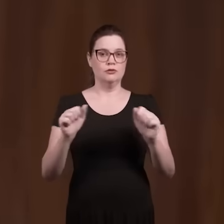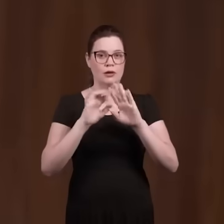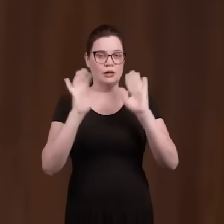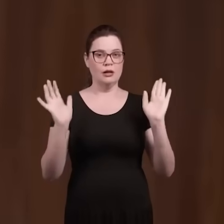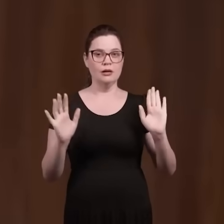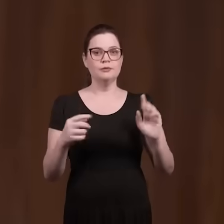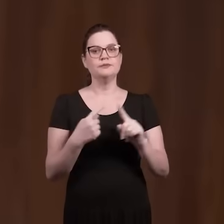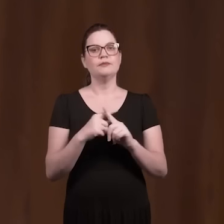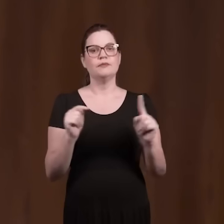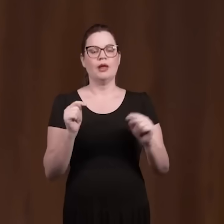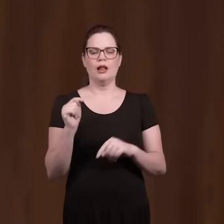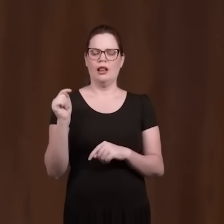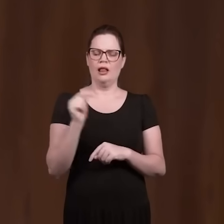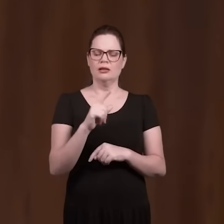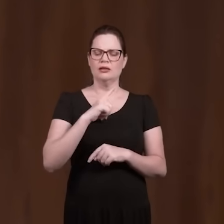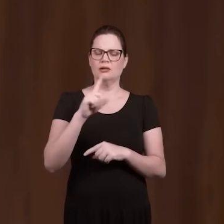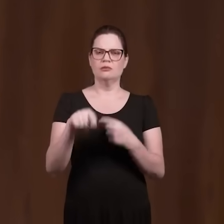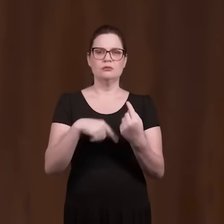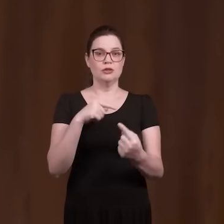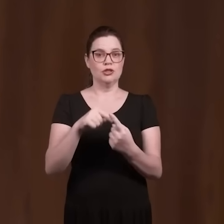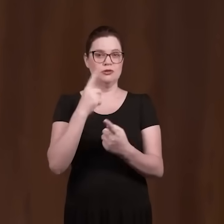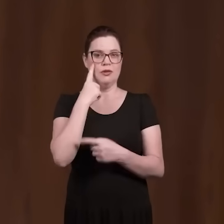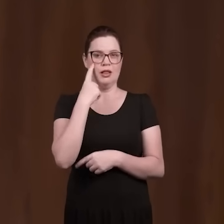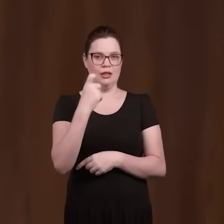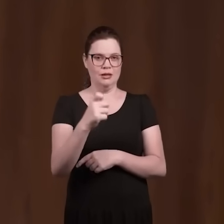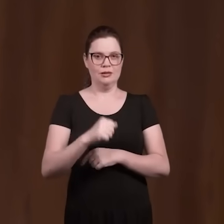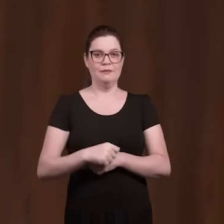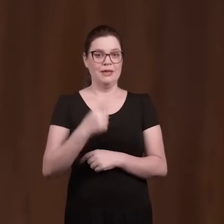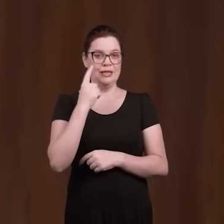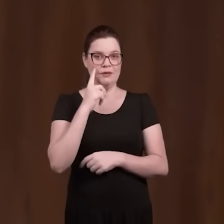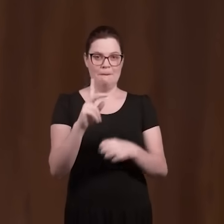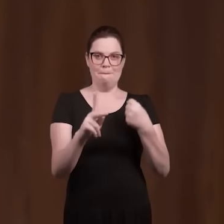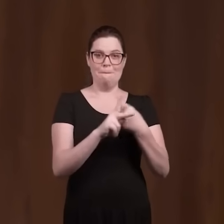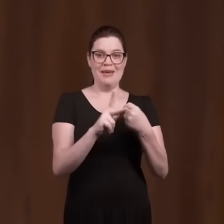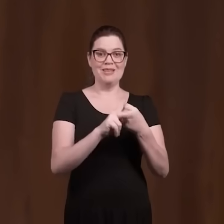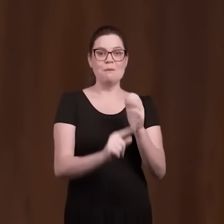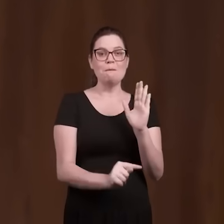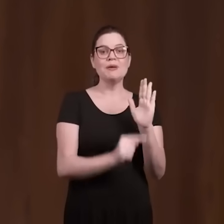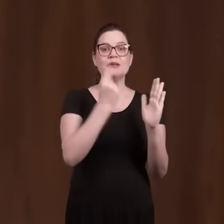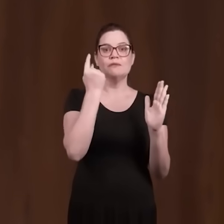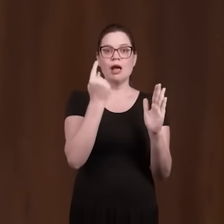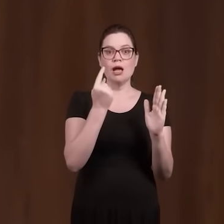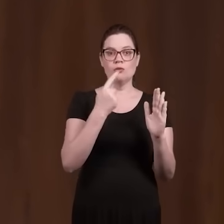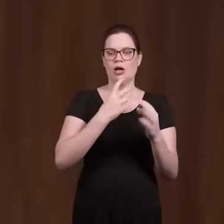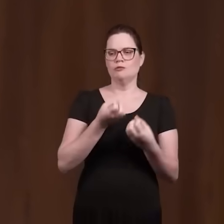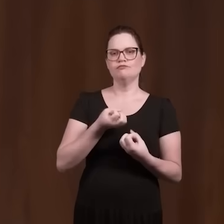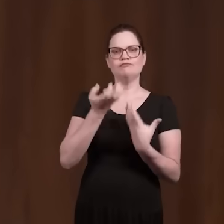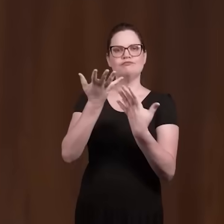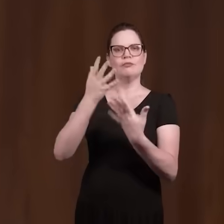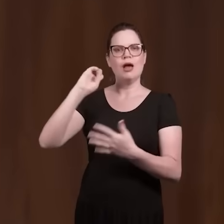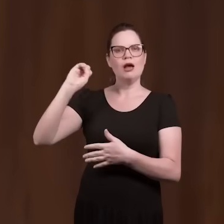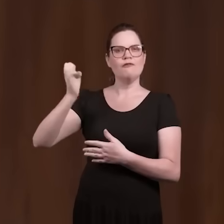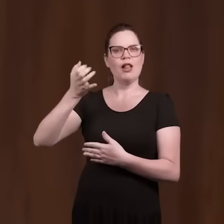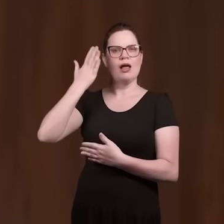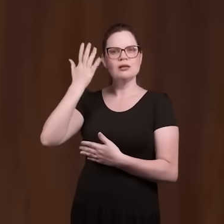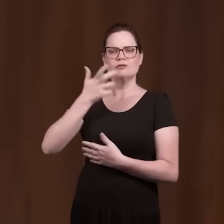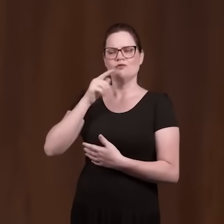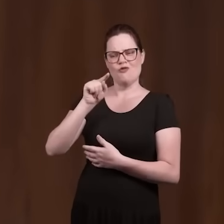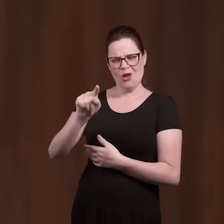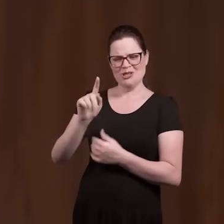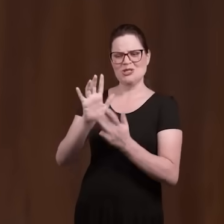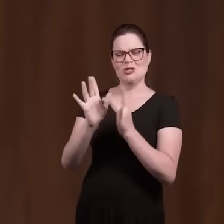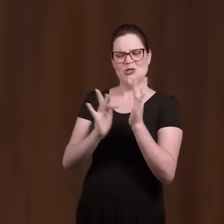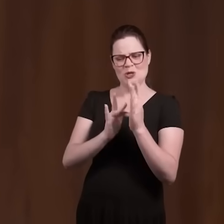ficou ali como um objetivo muito interessante, né? Pedro entrega uma revelação maravilhosa. Tu